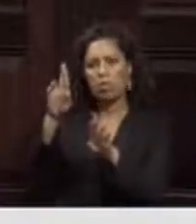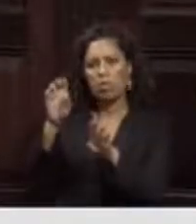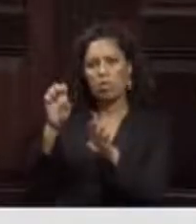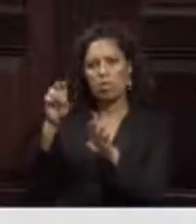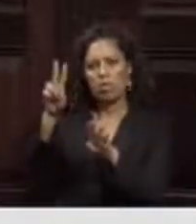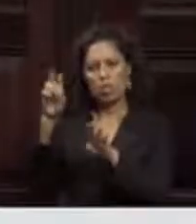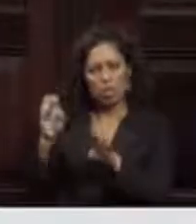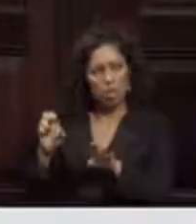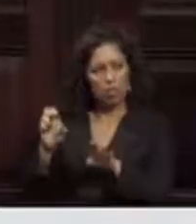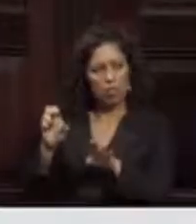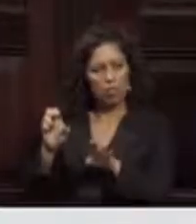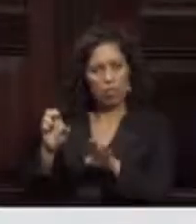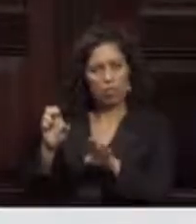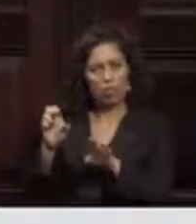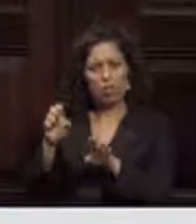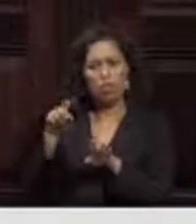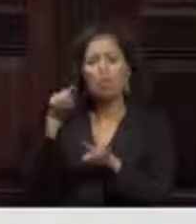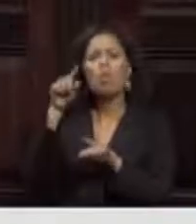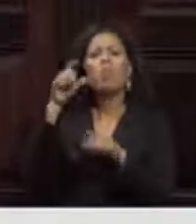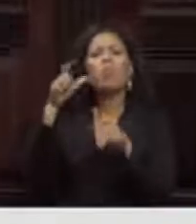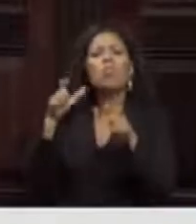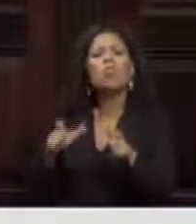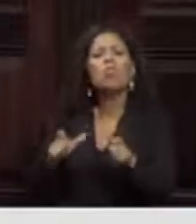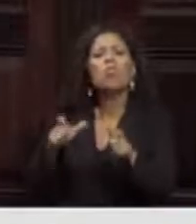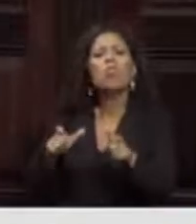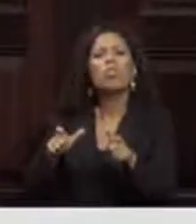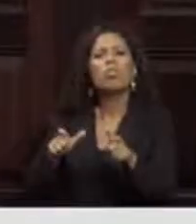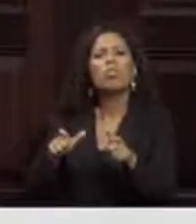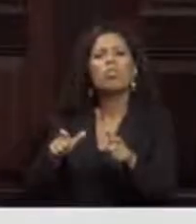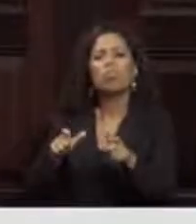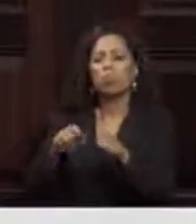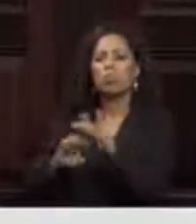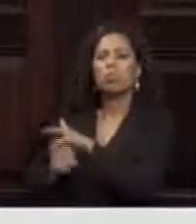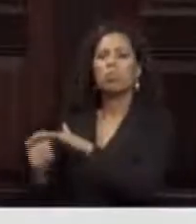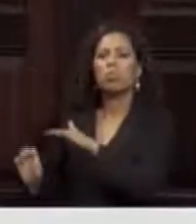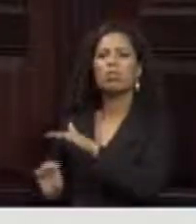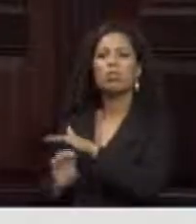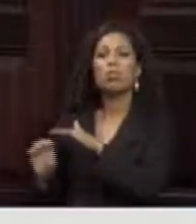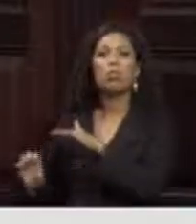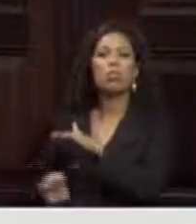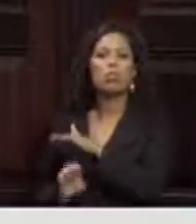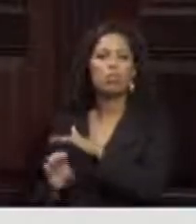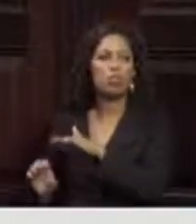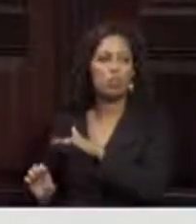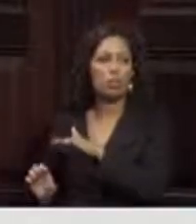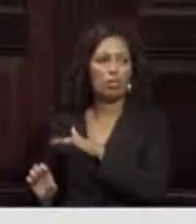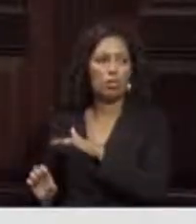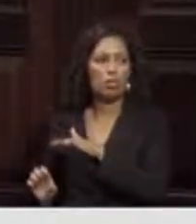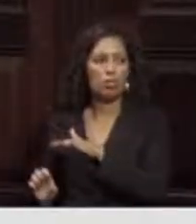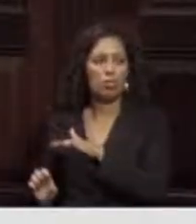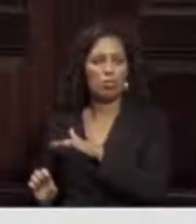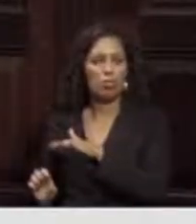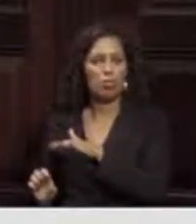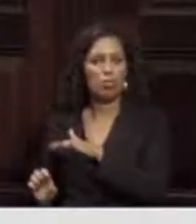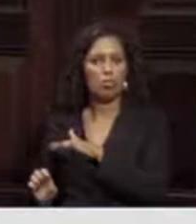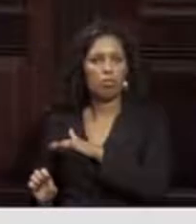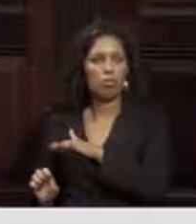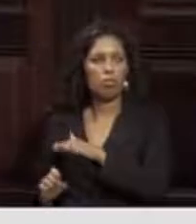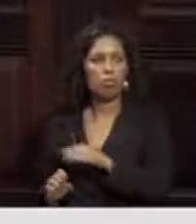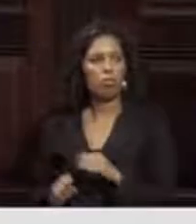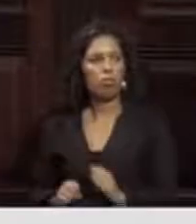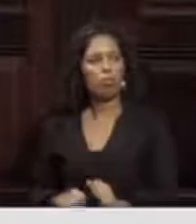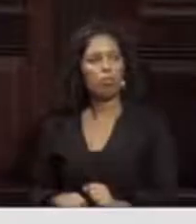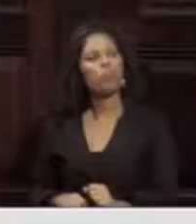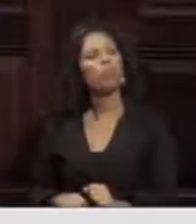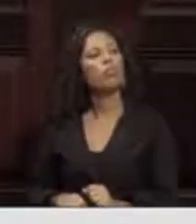companheiros para aderirem à greve, você não separa quem é heterossexual de quem é homossexual. Você